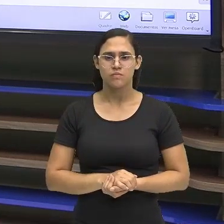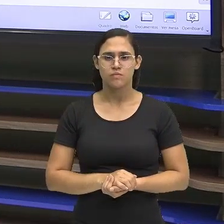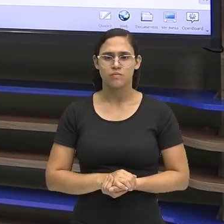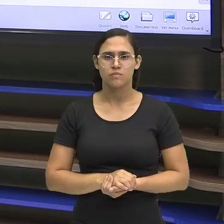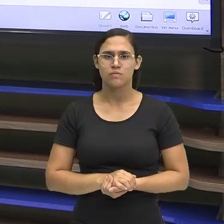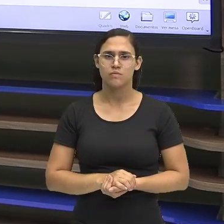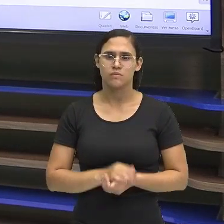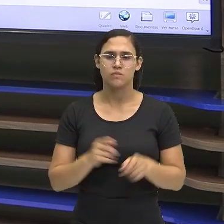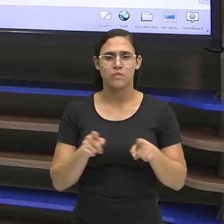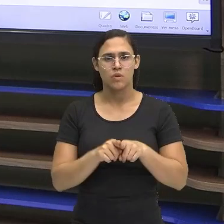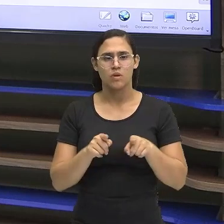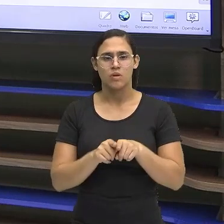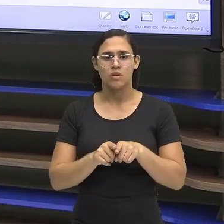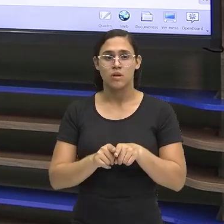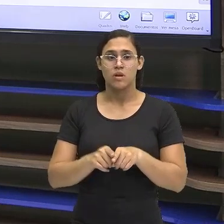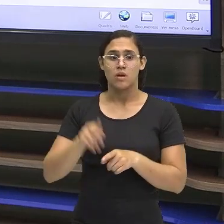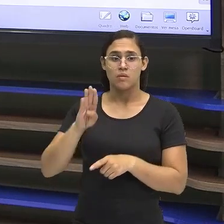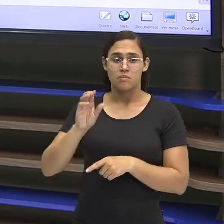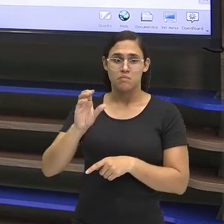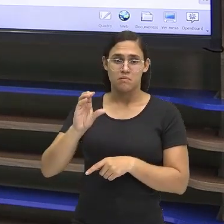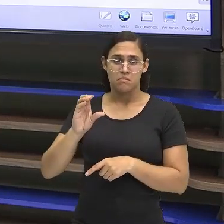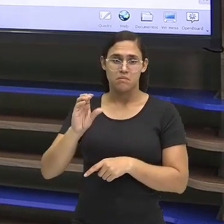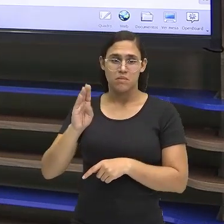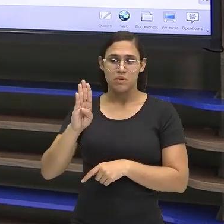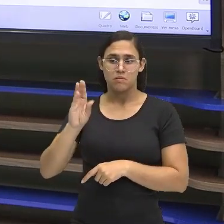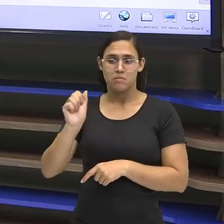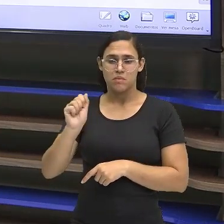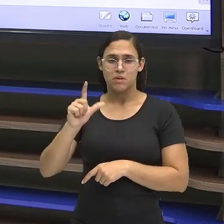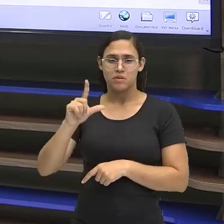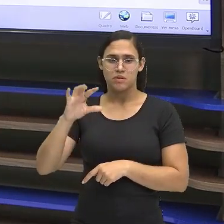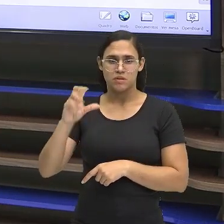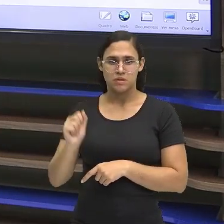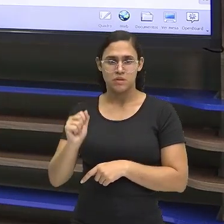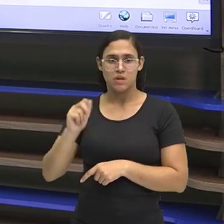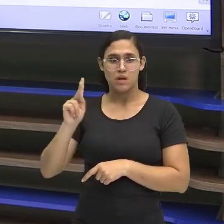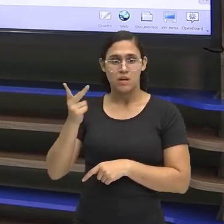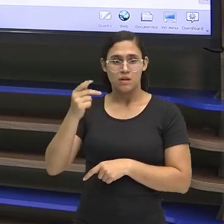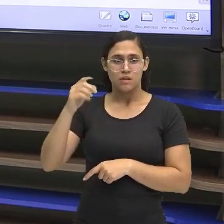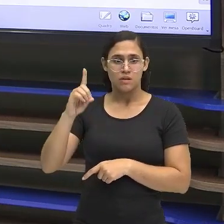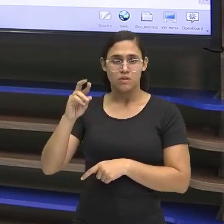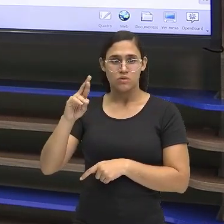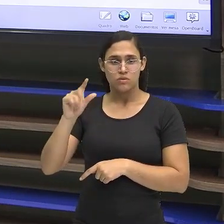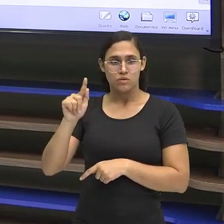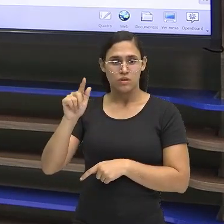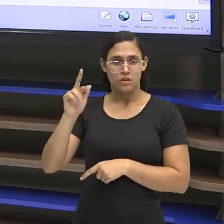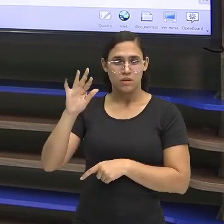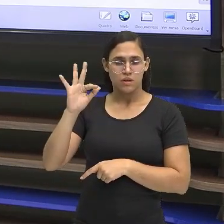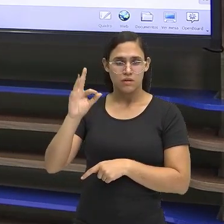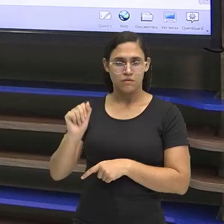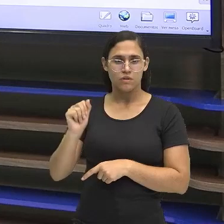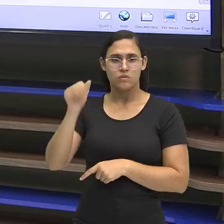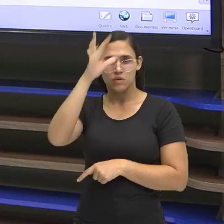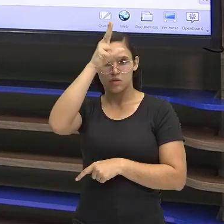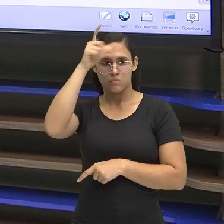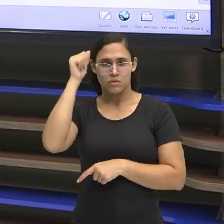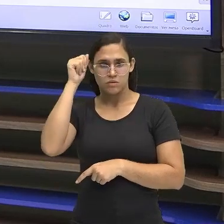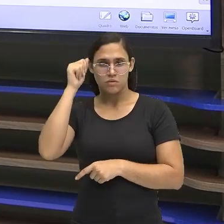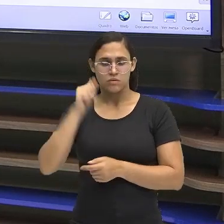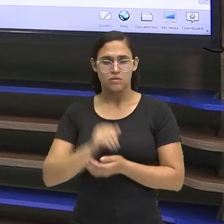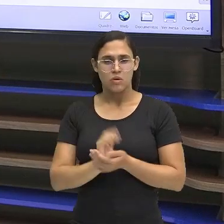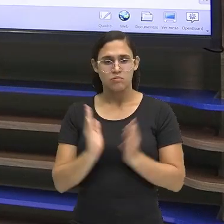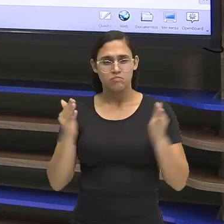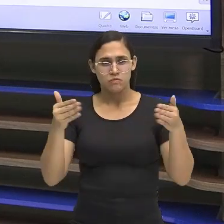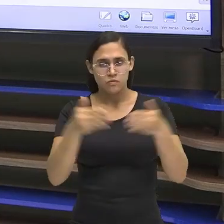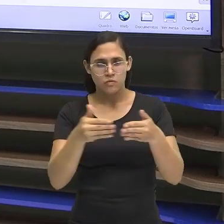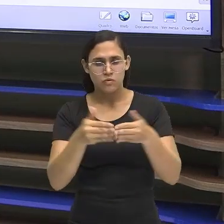bacia hidrográfica do Amazonas, já que a gente está falando aí de inundar, não inundar, né? Então, a bacia hidrográfica, especificamente